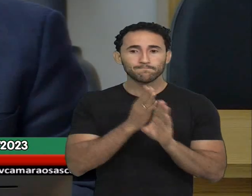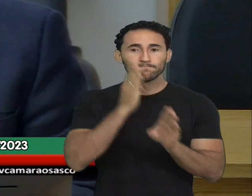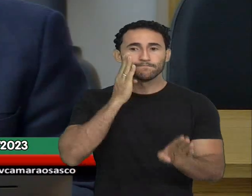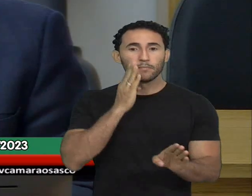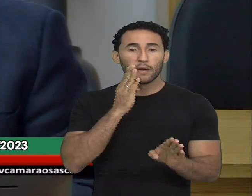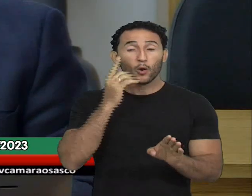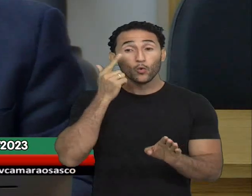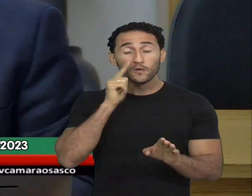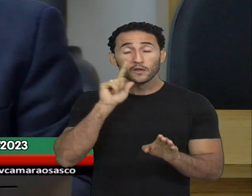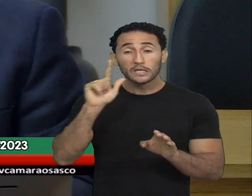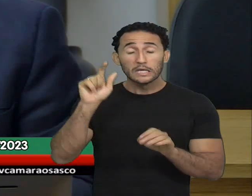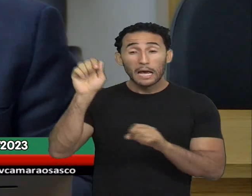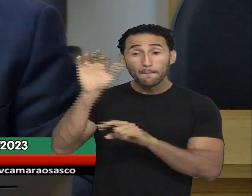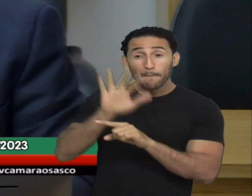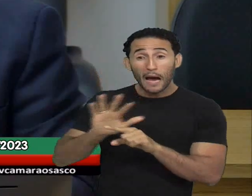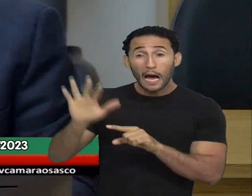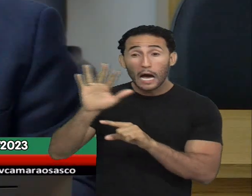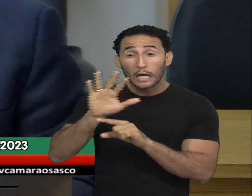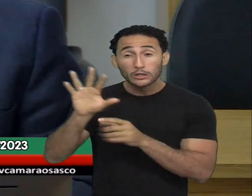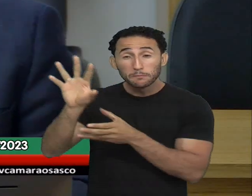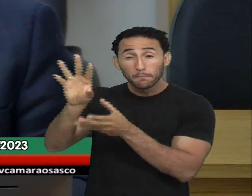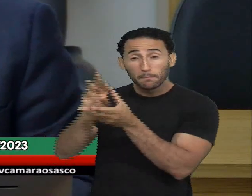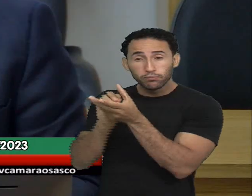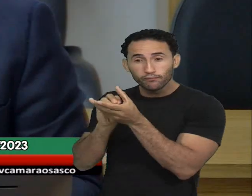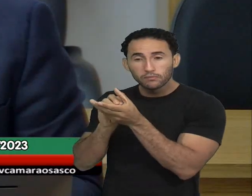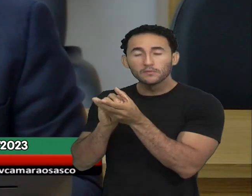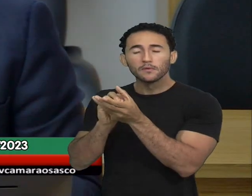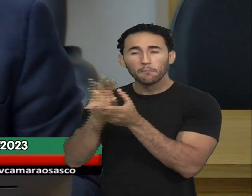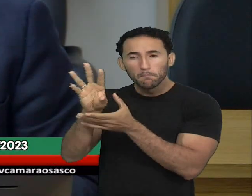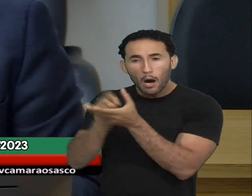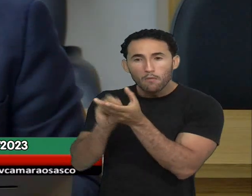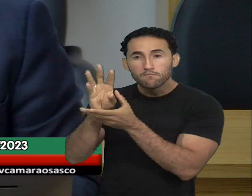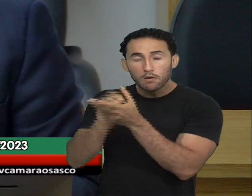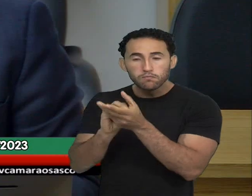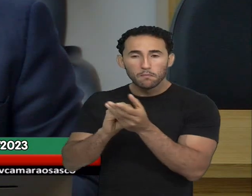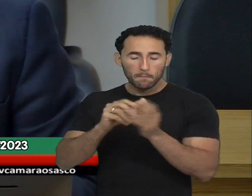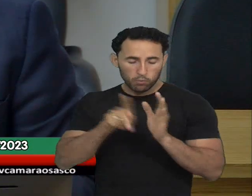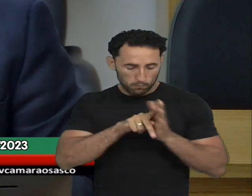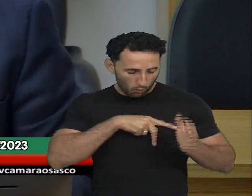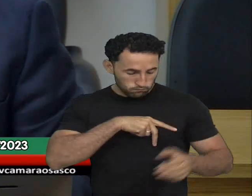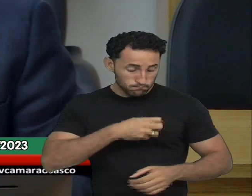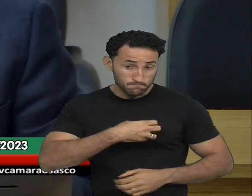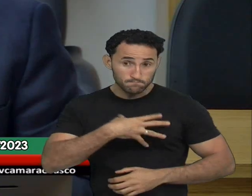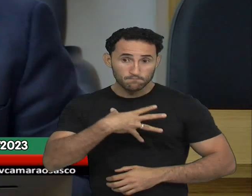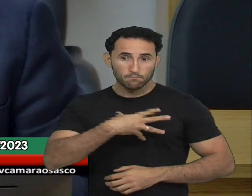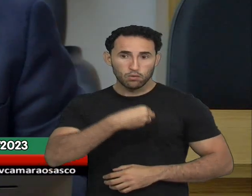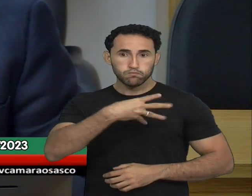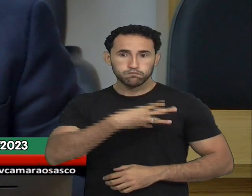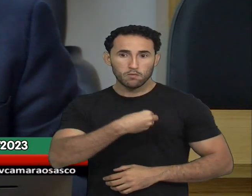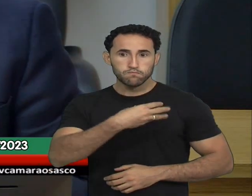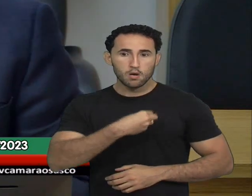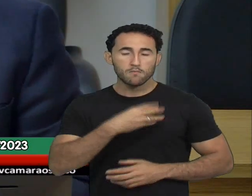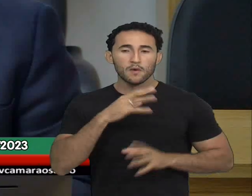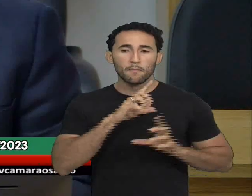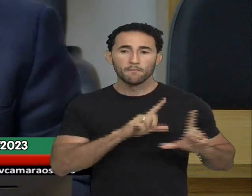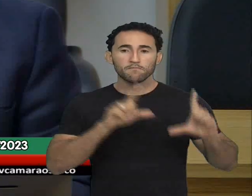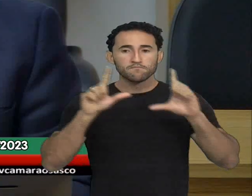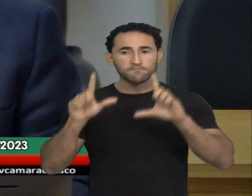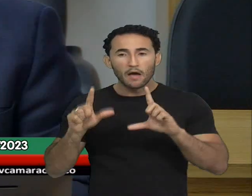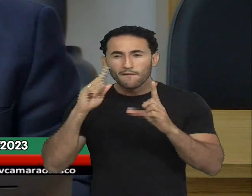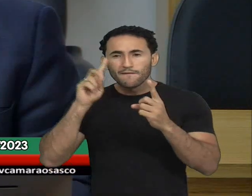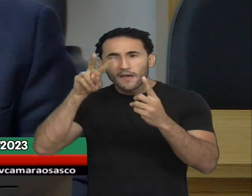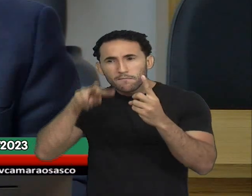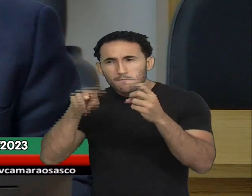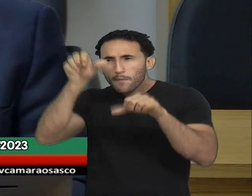as imagens, só para fazer a filmagem das coronárias, né? Que é só um diagnóstico. Quando a gente começa